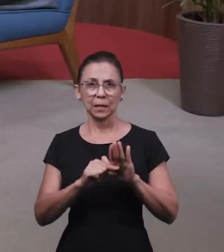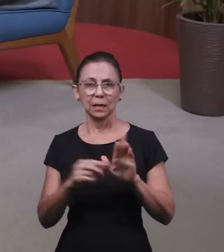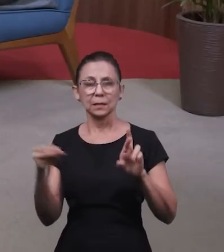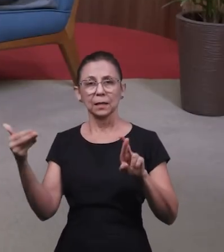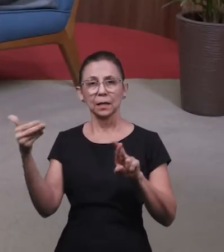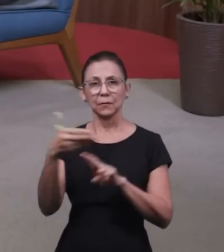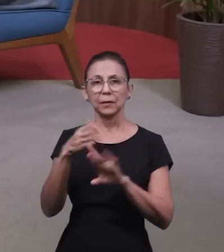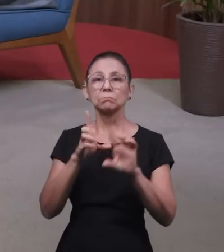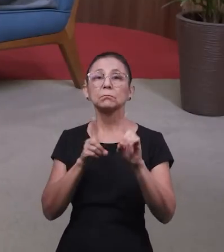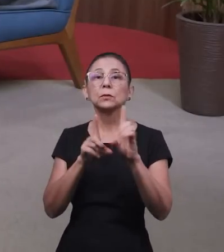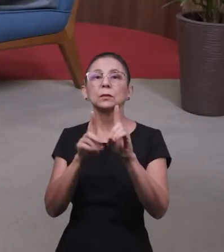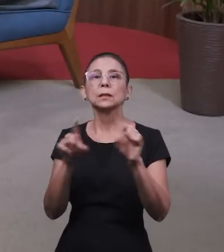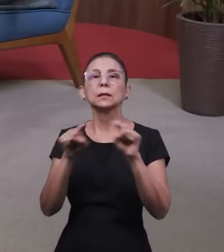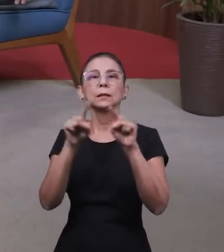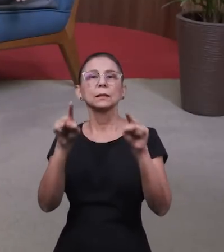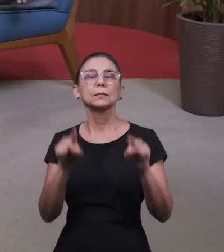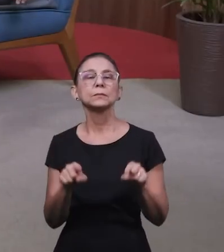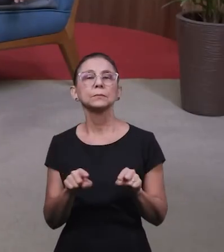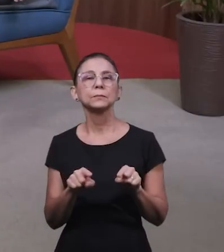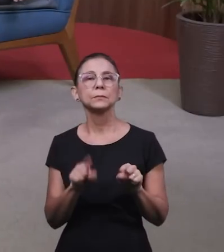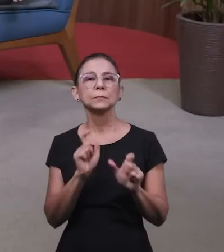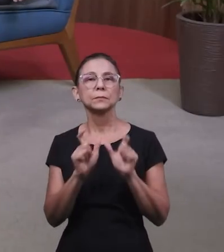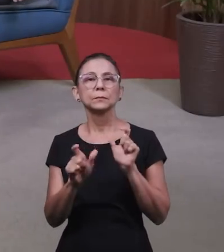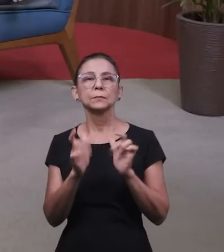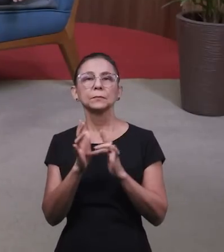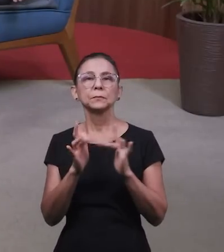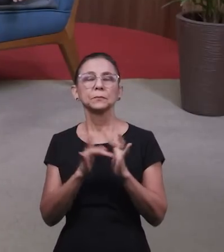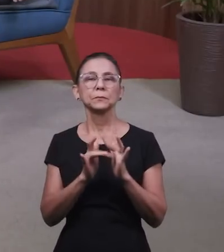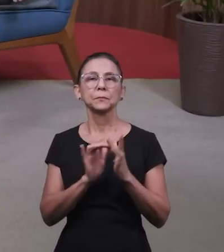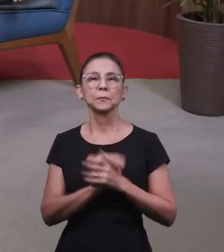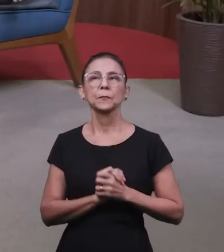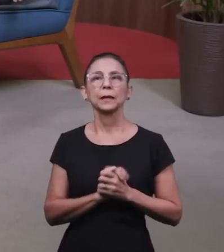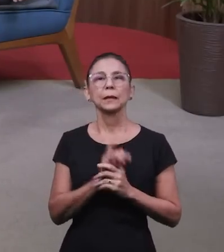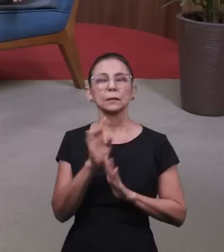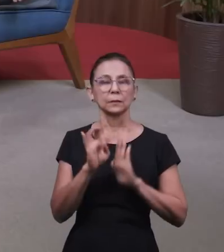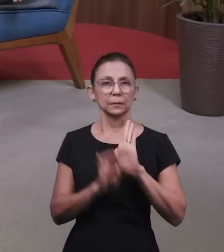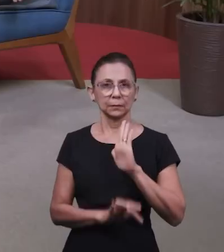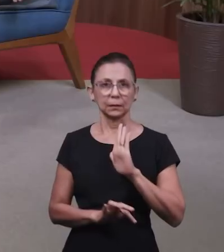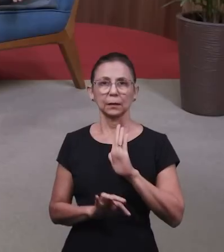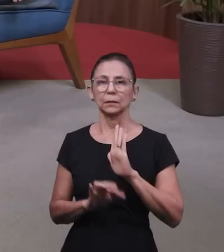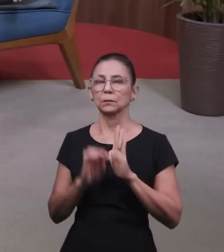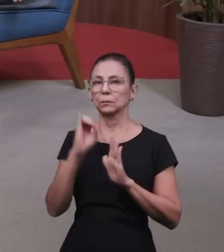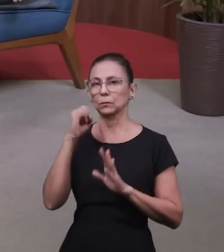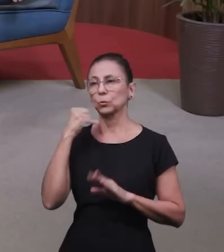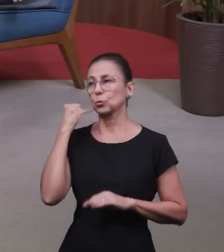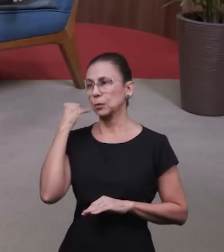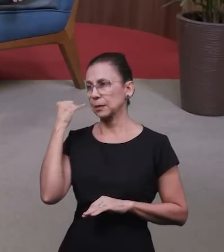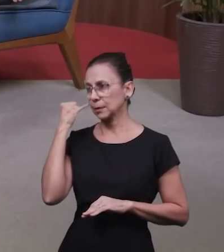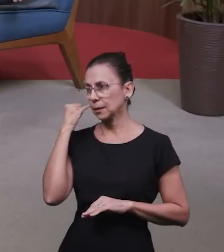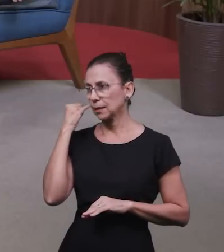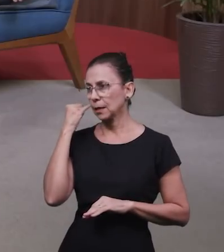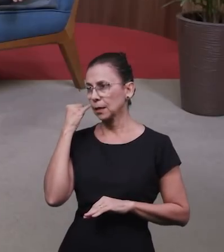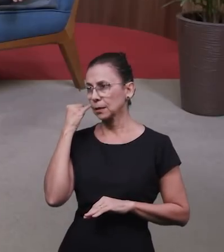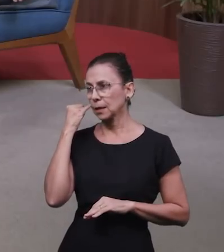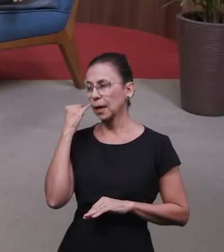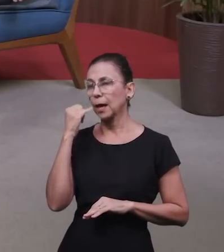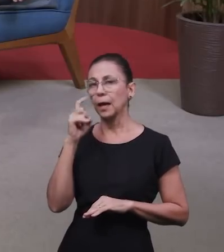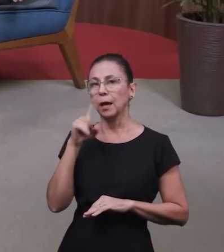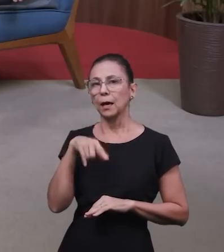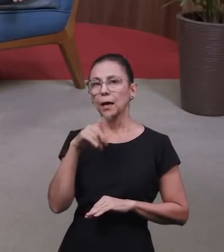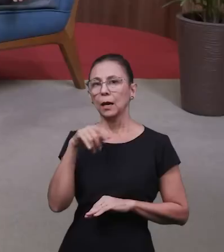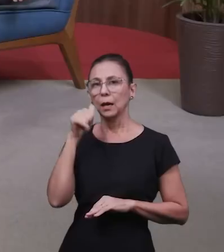que palavras de Jesus ele se refere? Esse texto, Josias,